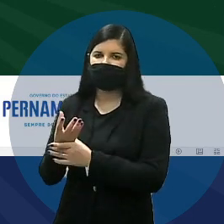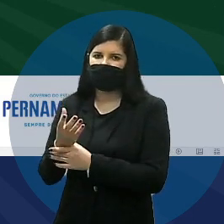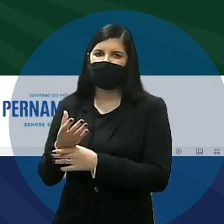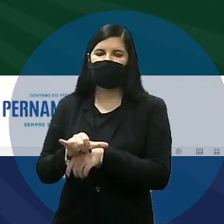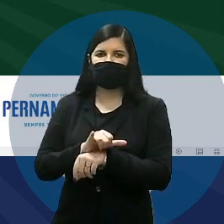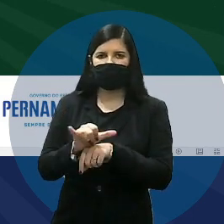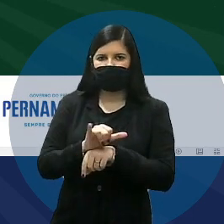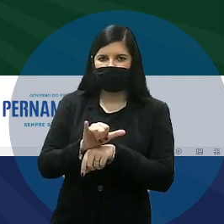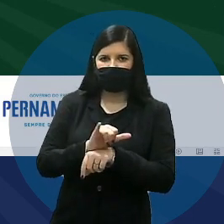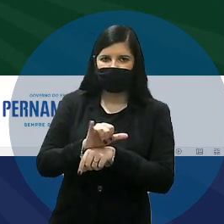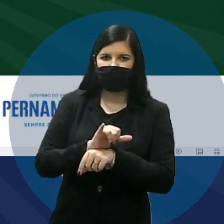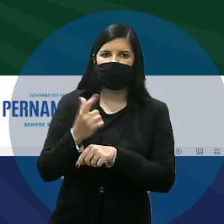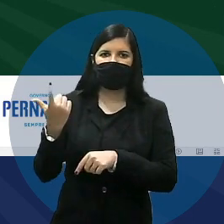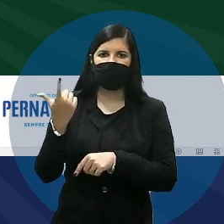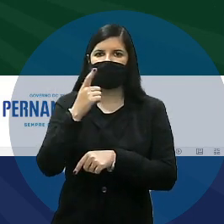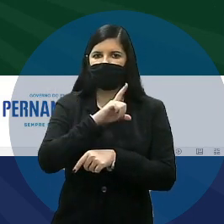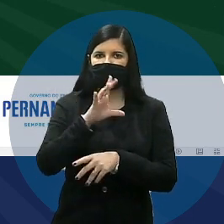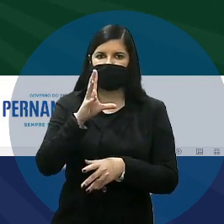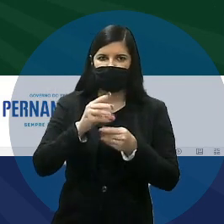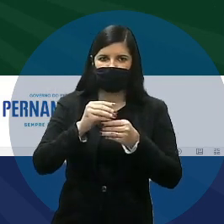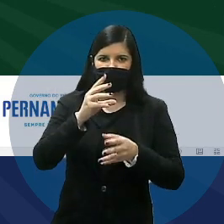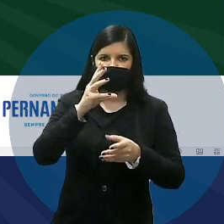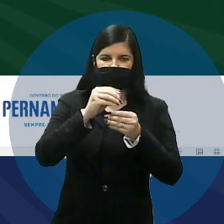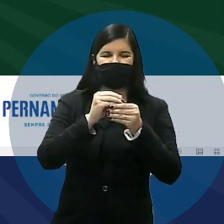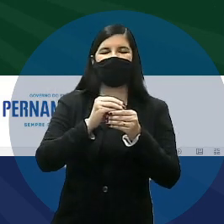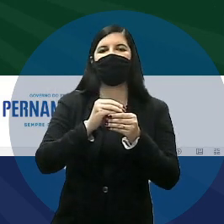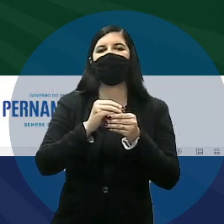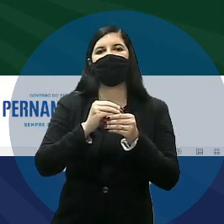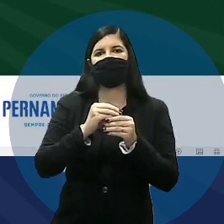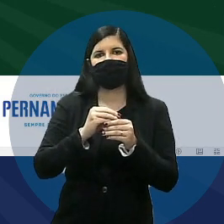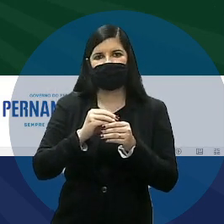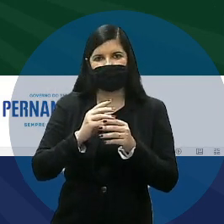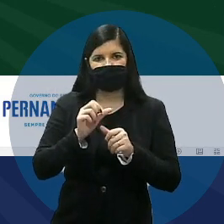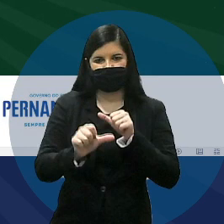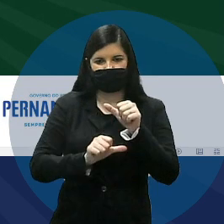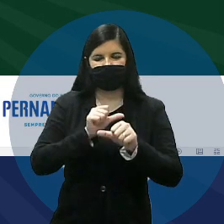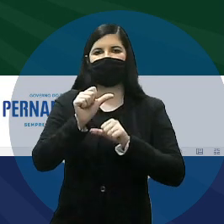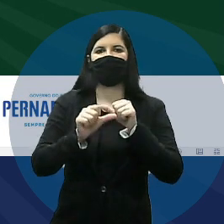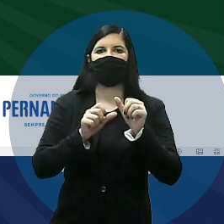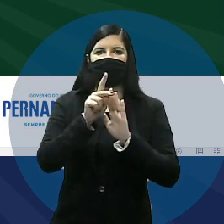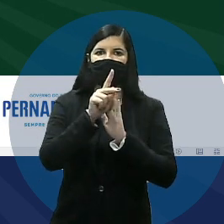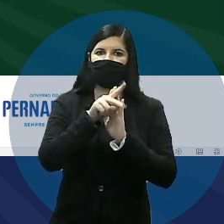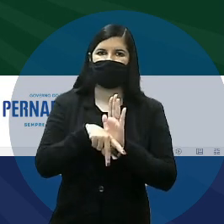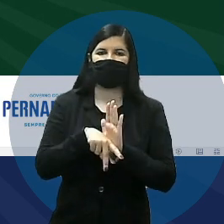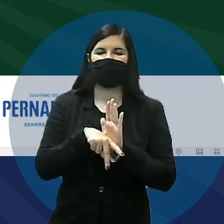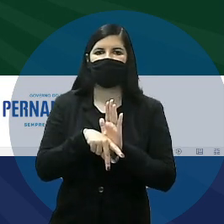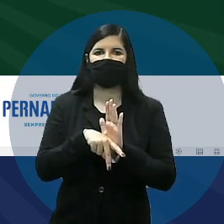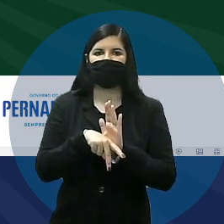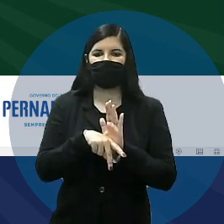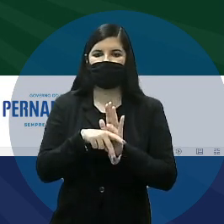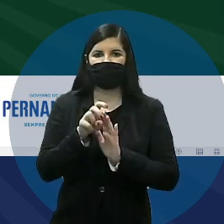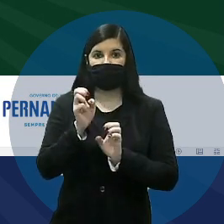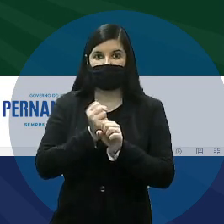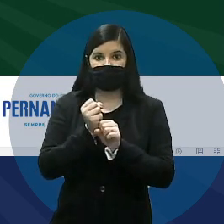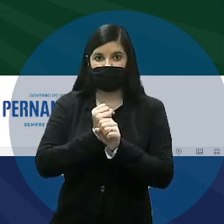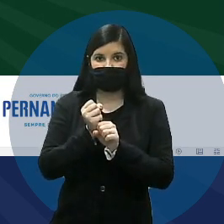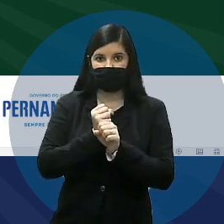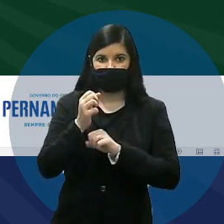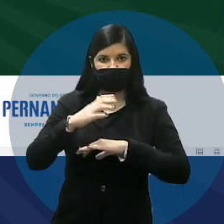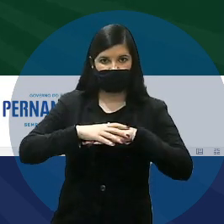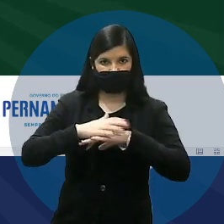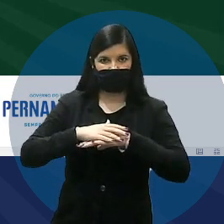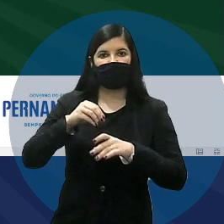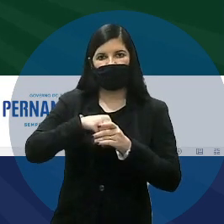e que foram somando-se a essa ação que vai se transformar num projeto que há 5 anos é realizado aqui